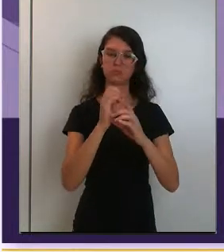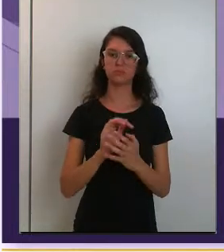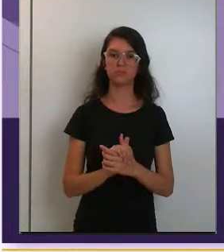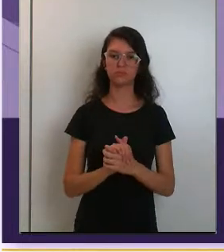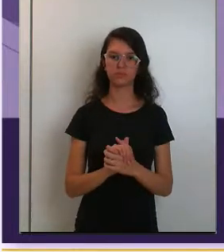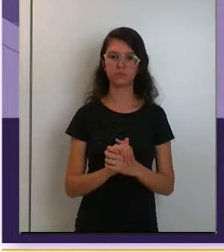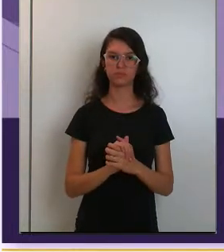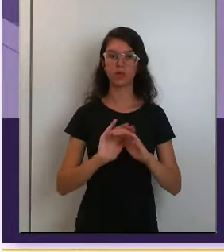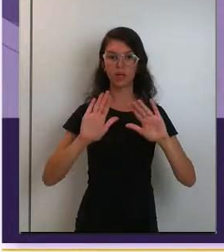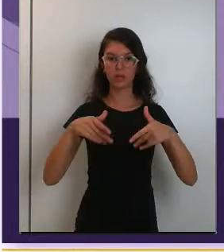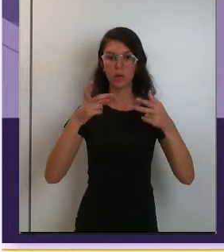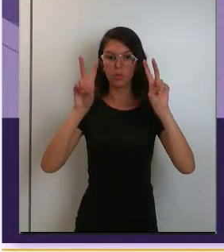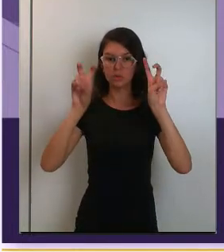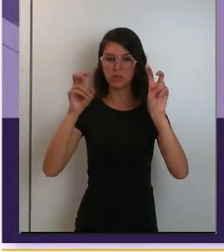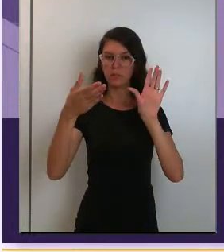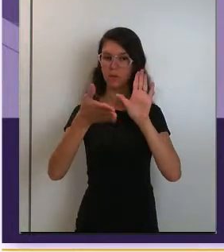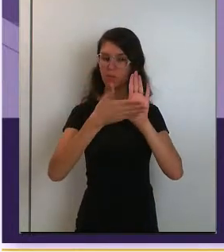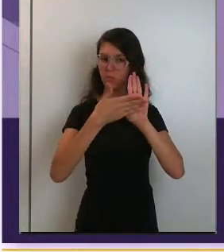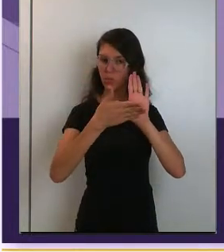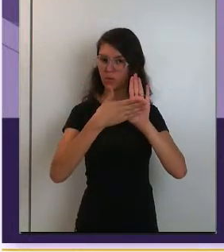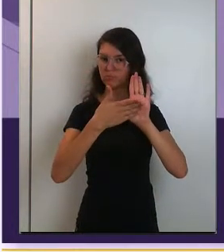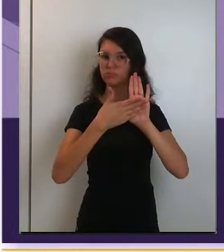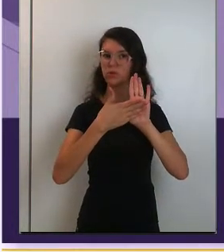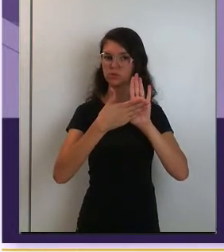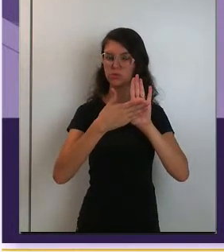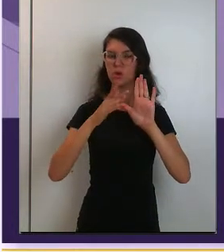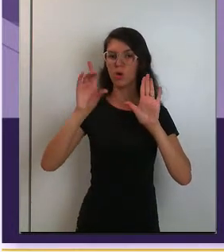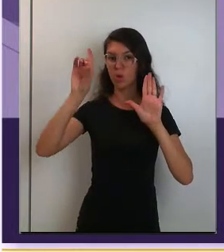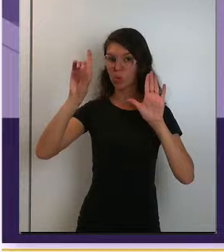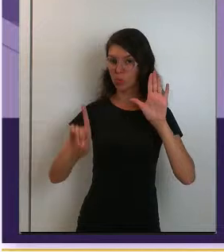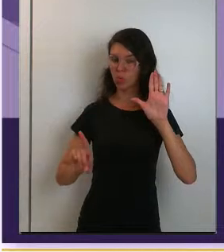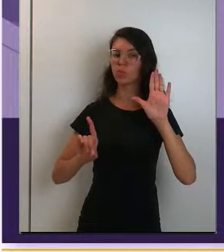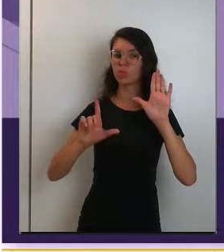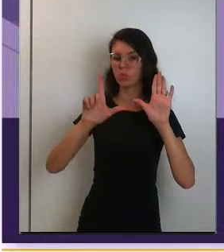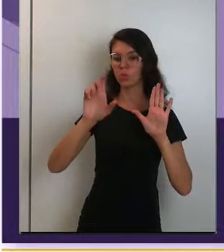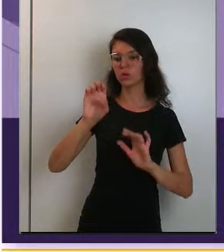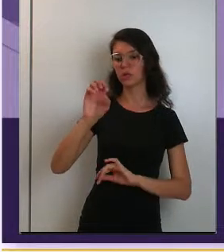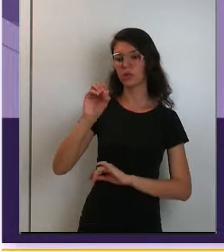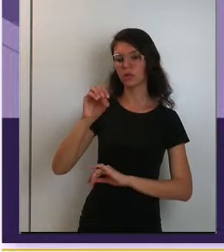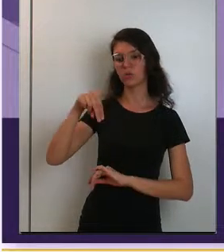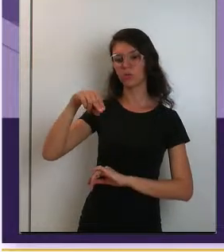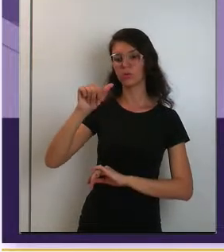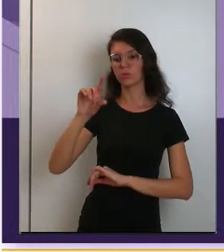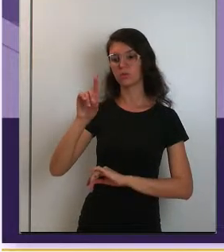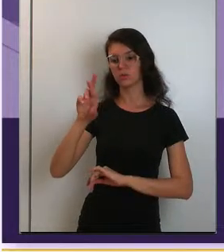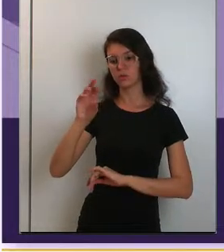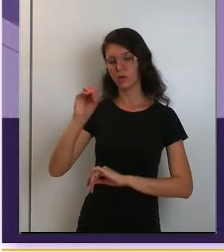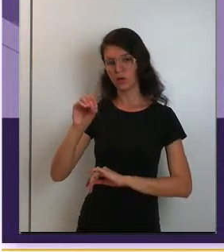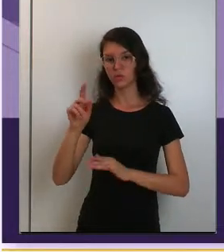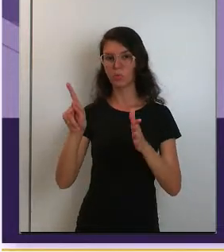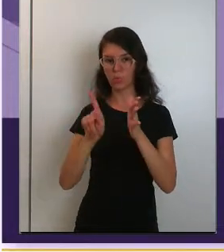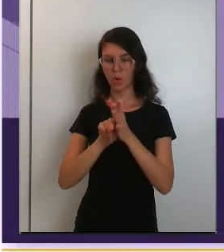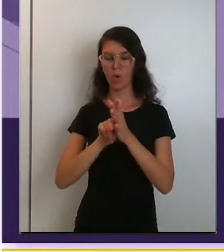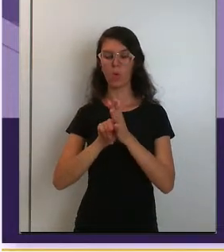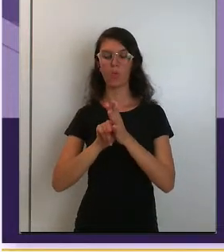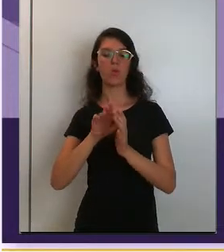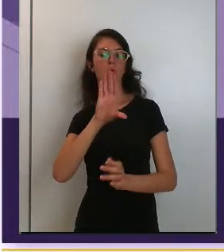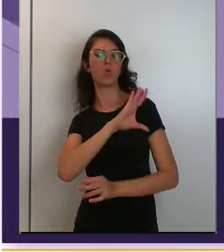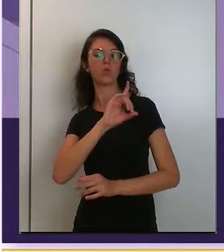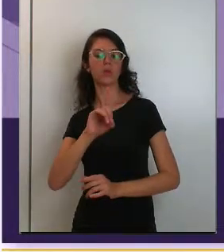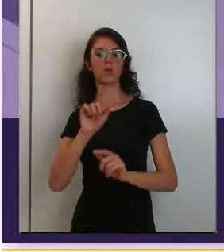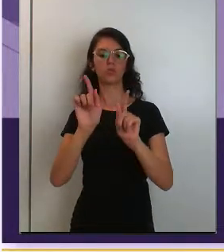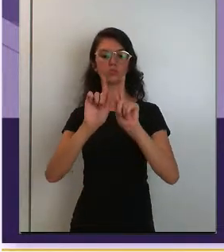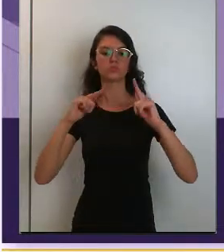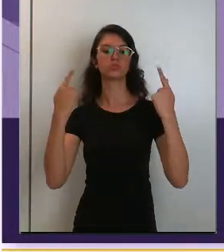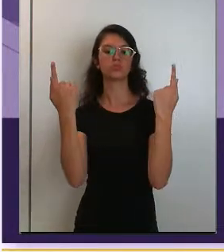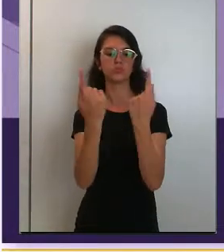tema aqui proposto, já parabenizando o Dr. Leonardo, que é, né, o coordenador do GT, desse grupo de